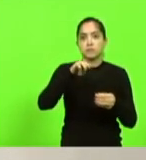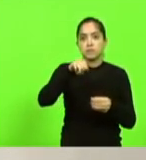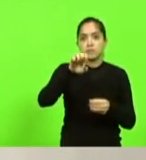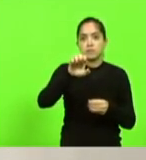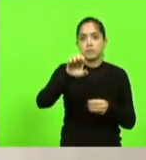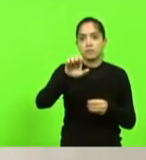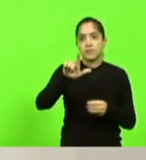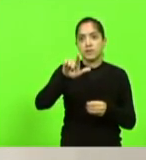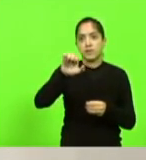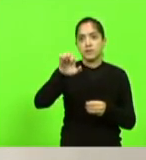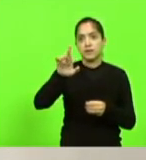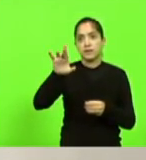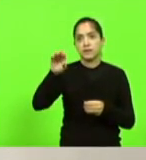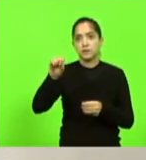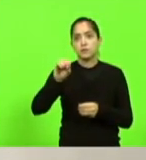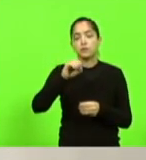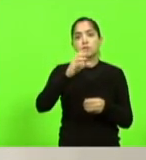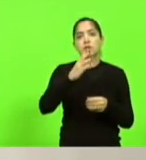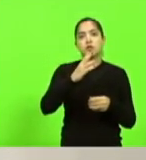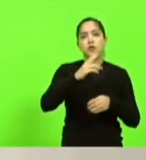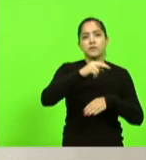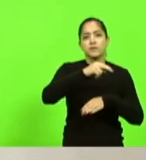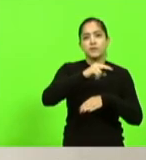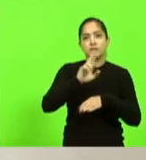Veneza. Em discussão?